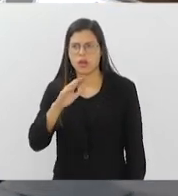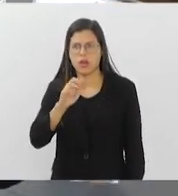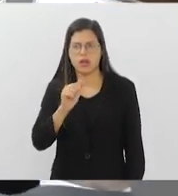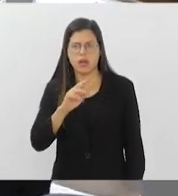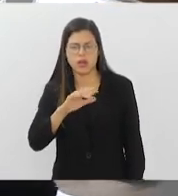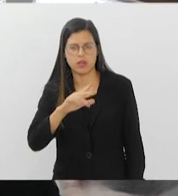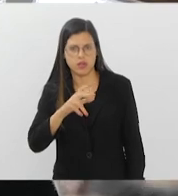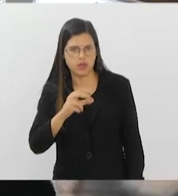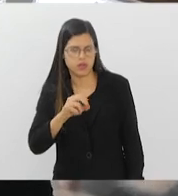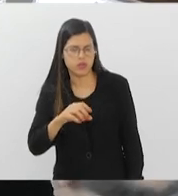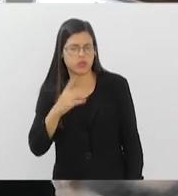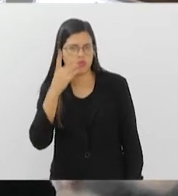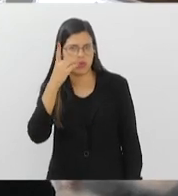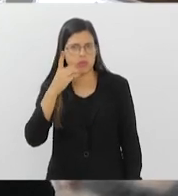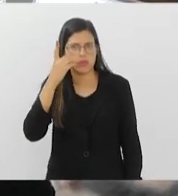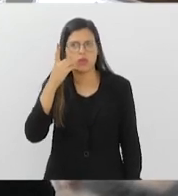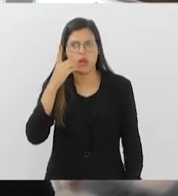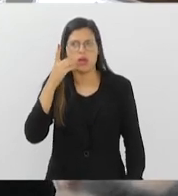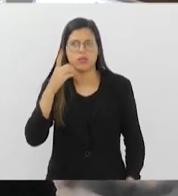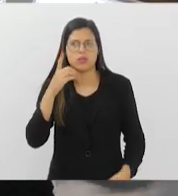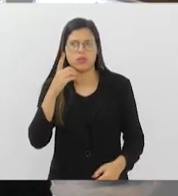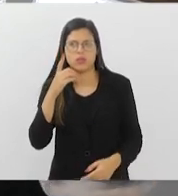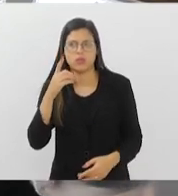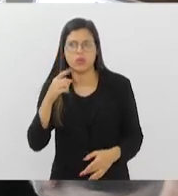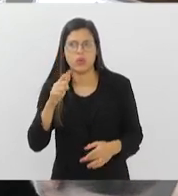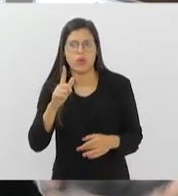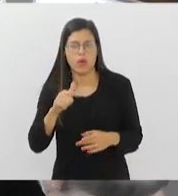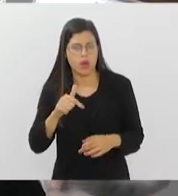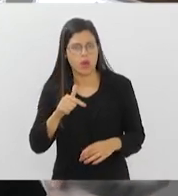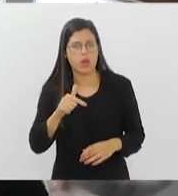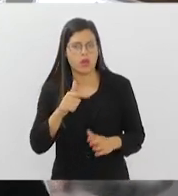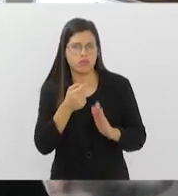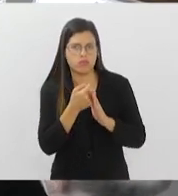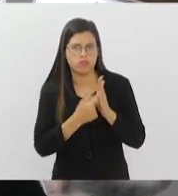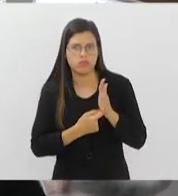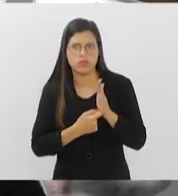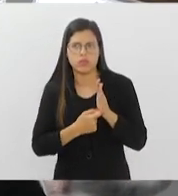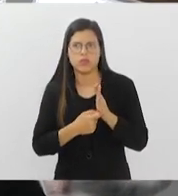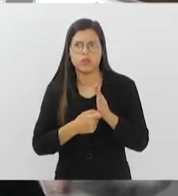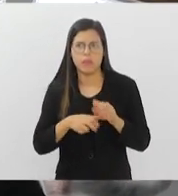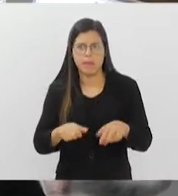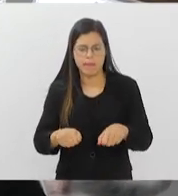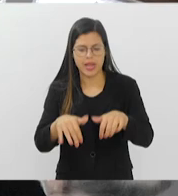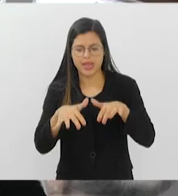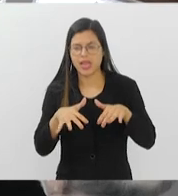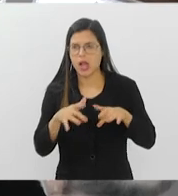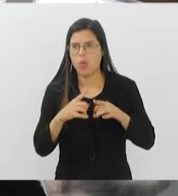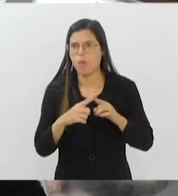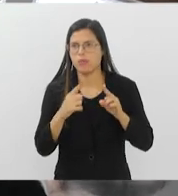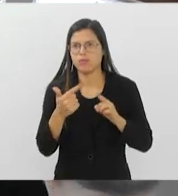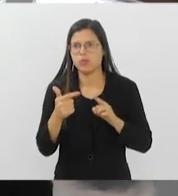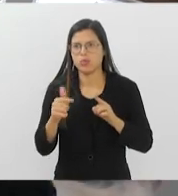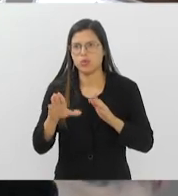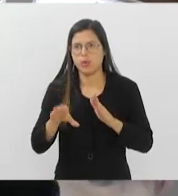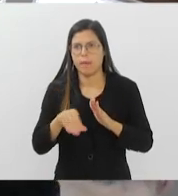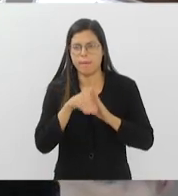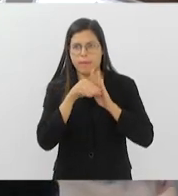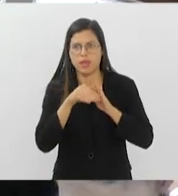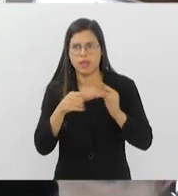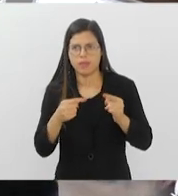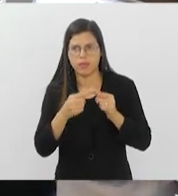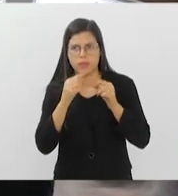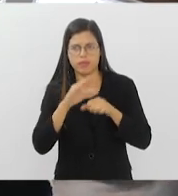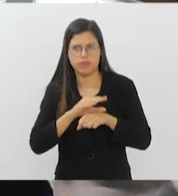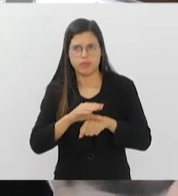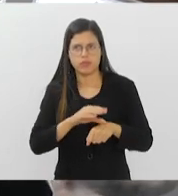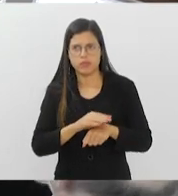como uma questão de ordem importante, porque é uma matéria que suscitou essa questão, que ele foi a plenário, mas não tinha recebido o parecer pela constitucionalidade,